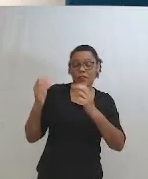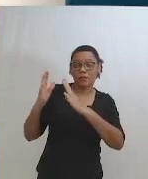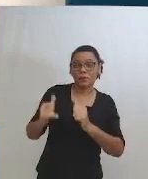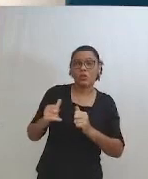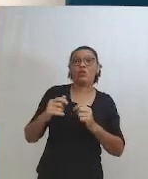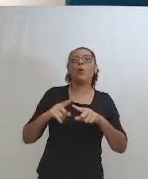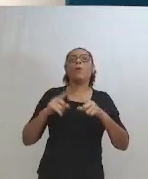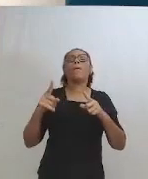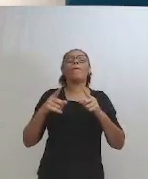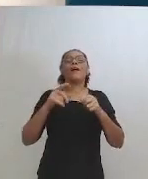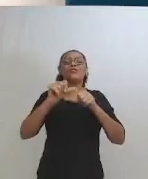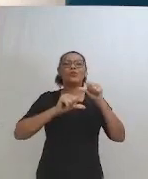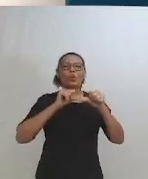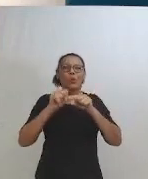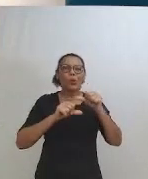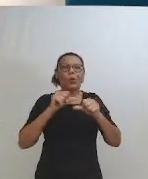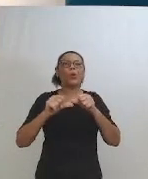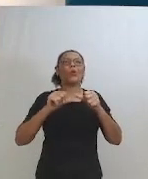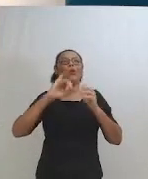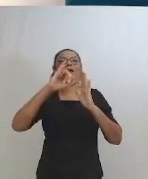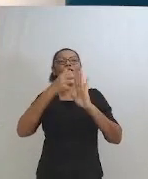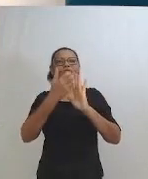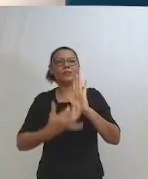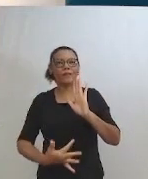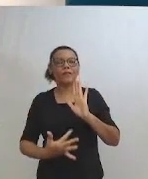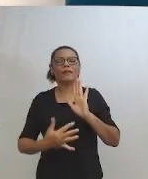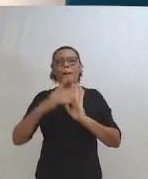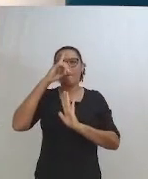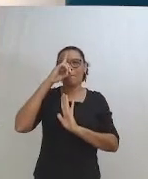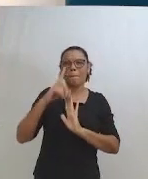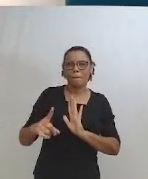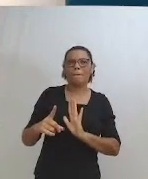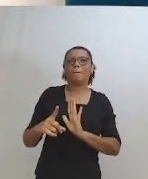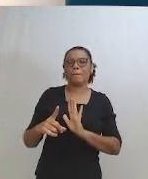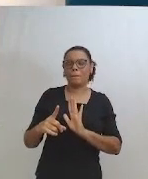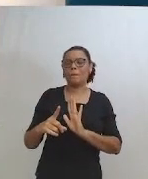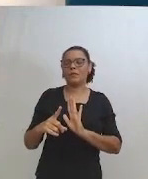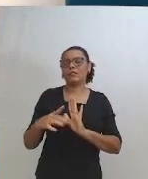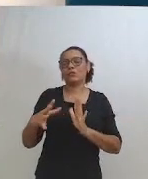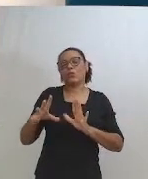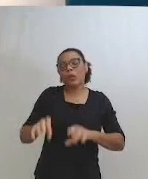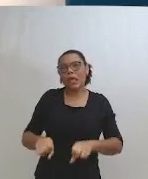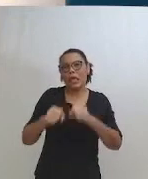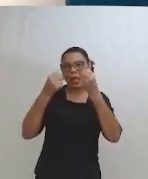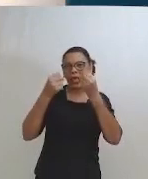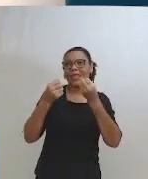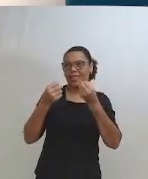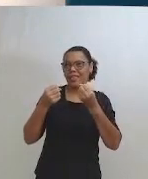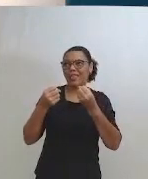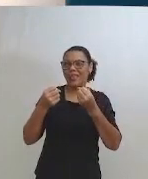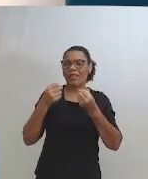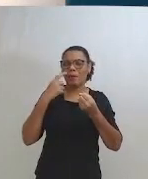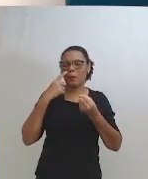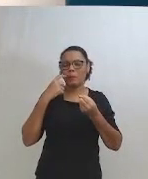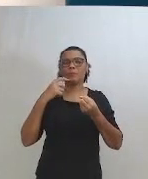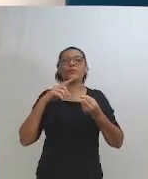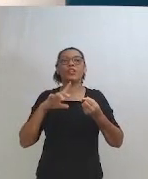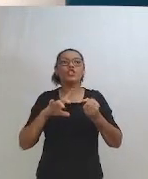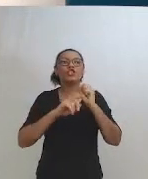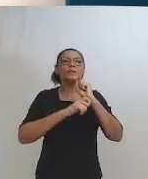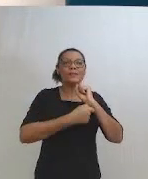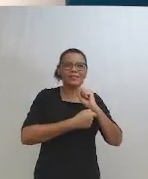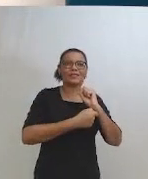justificativa autorizadora da suposta quebra de sigilo fiscal para a recomendação do GAFI,